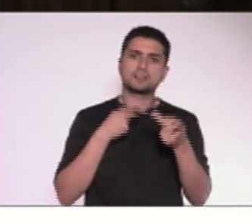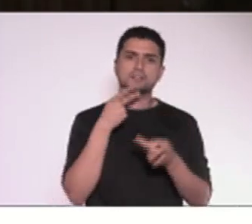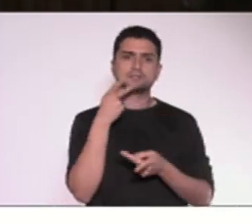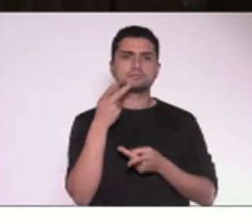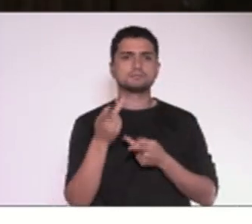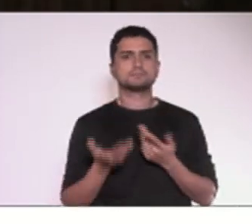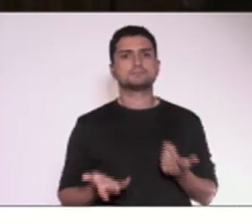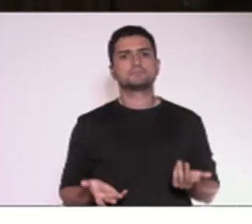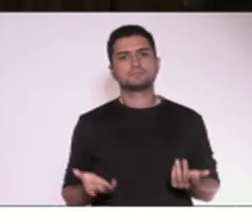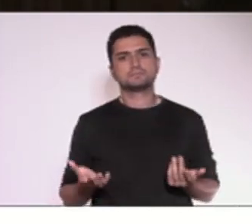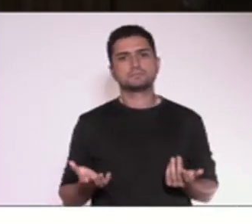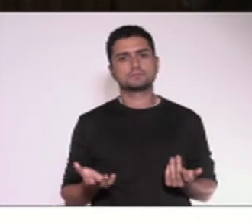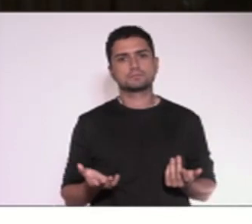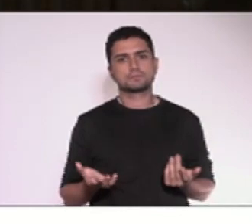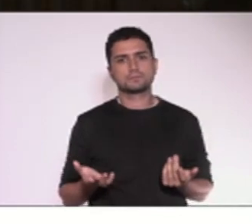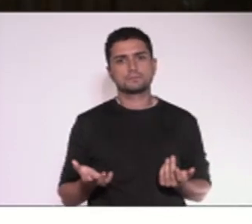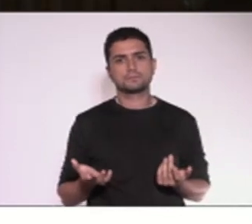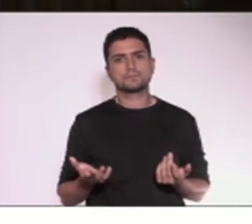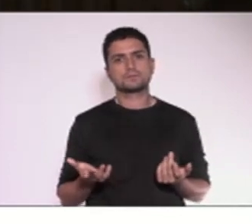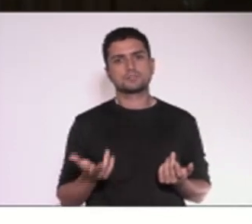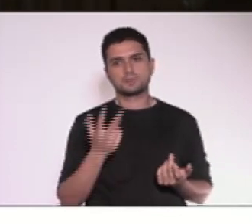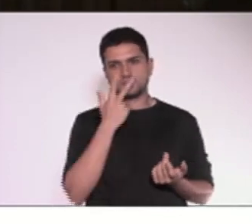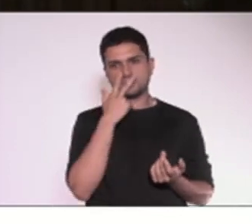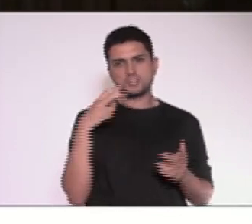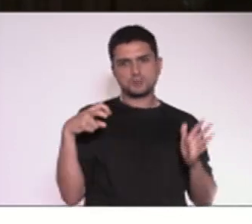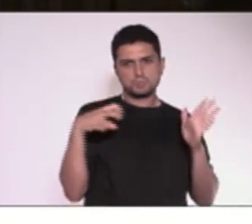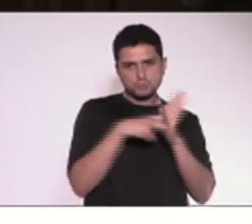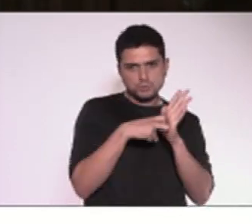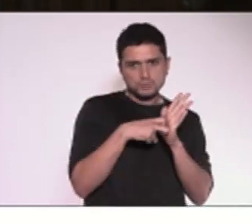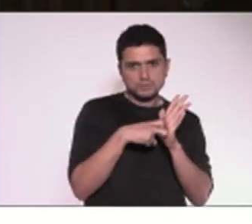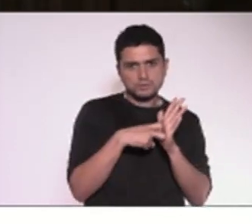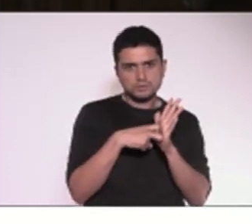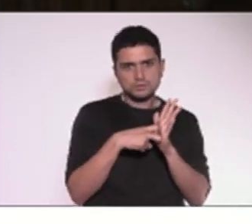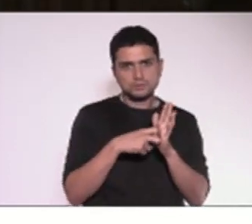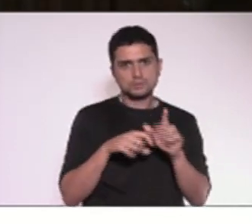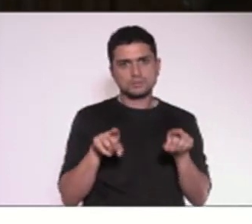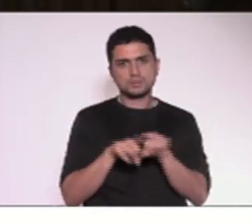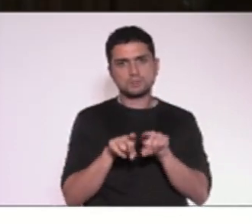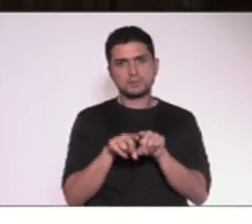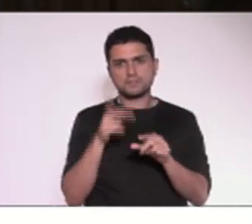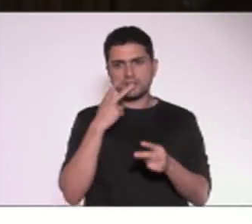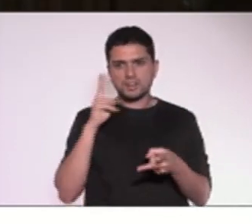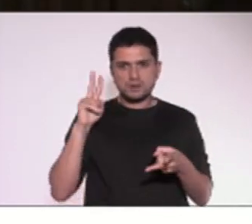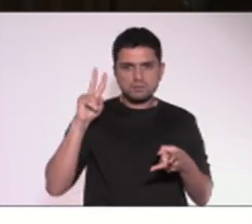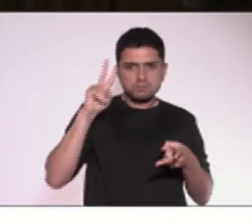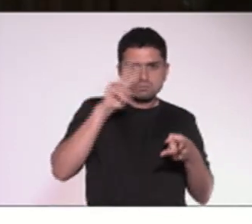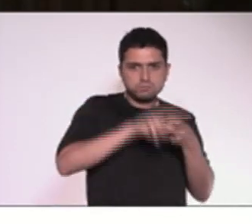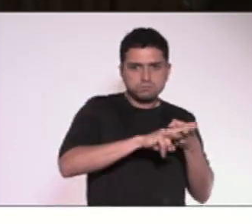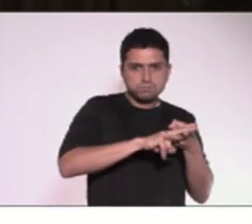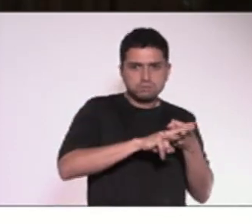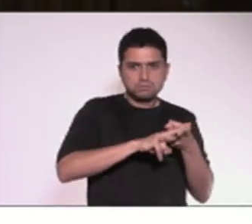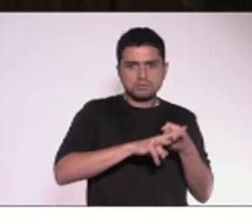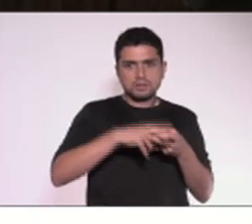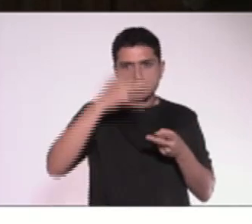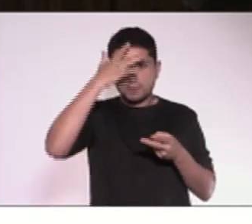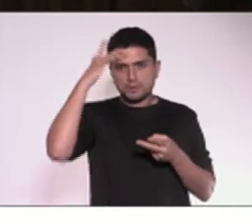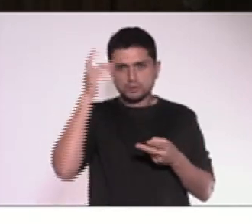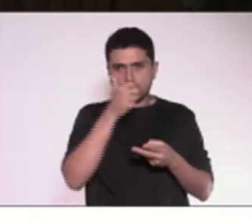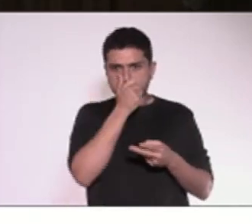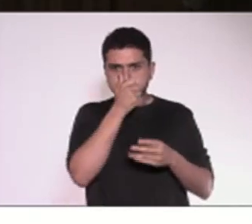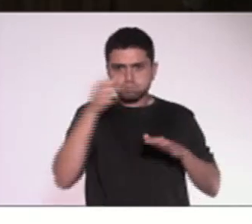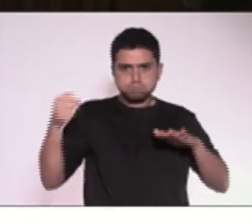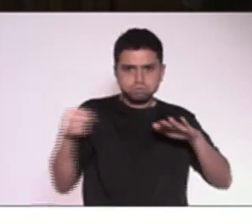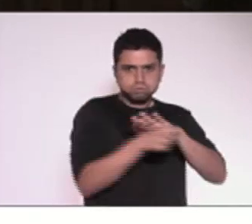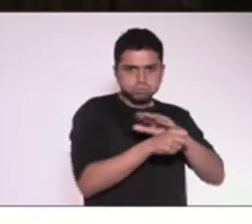sendo ditas no sentido da impunidade. Uma delas é o superencarceramento. Que superencarceramento? O que